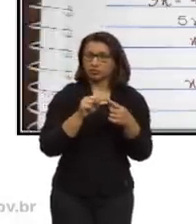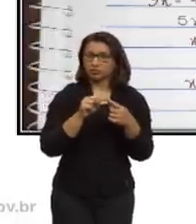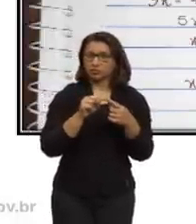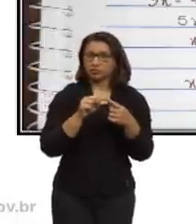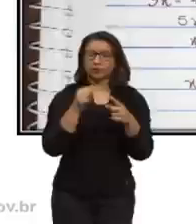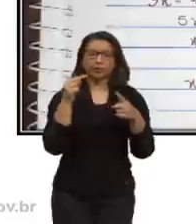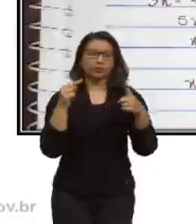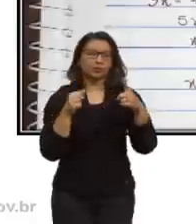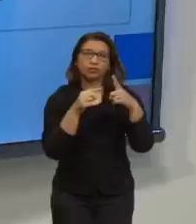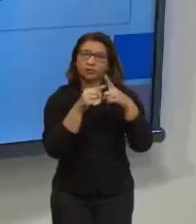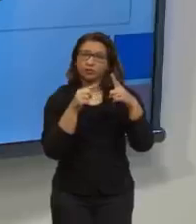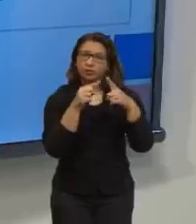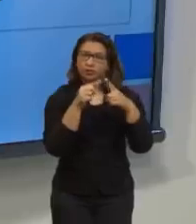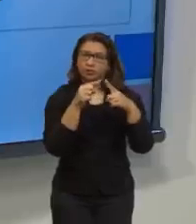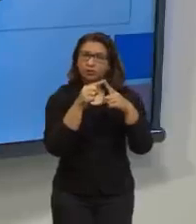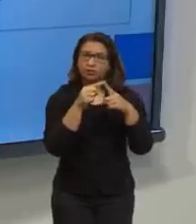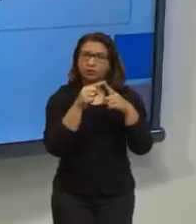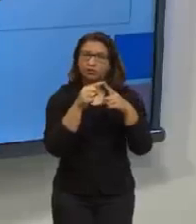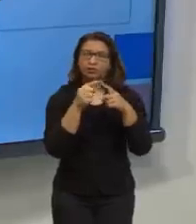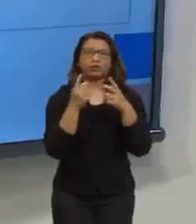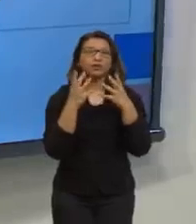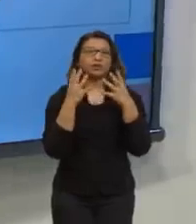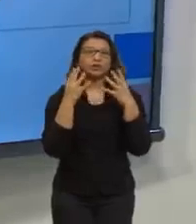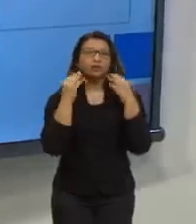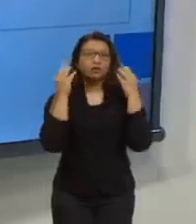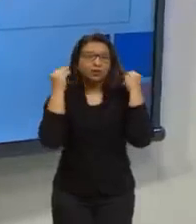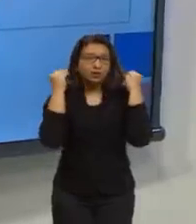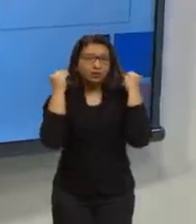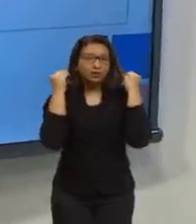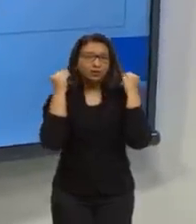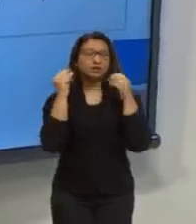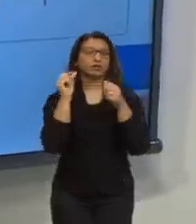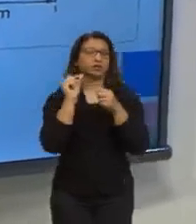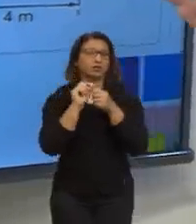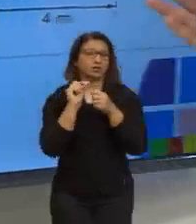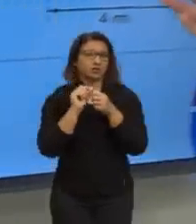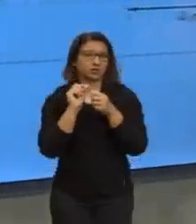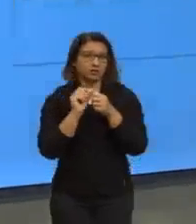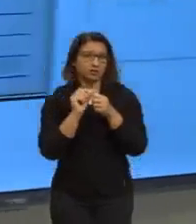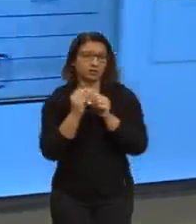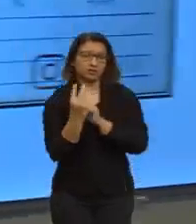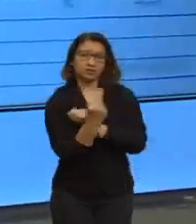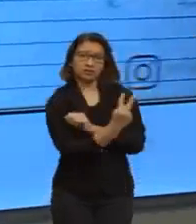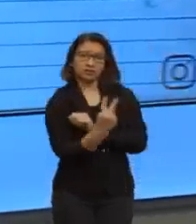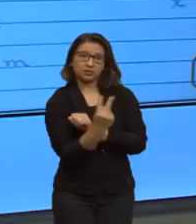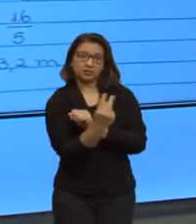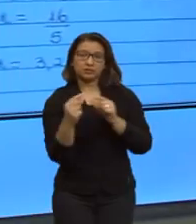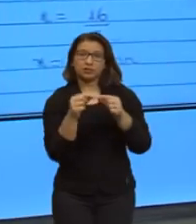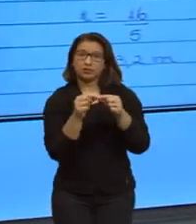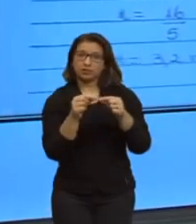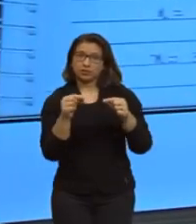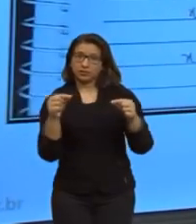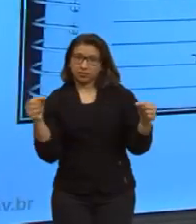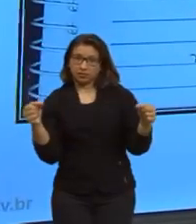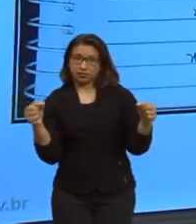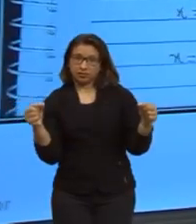de Thales, né, que é a proporção que foi feita entre essas retas paralelas do triângulo,